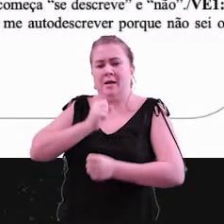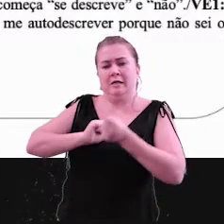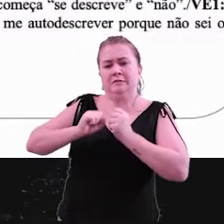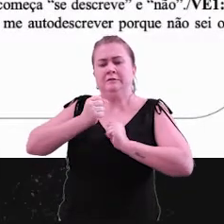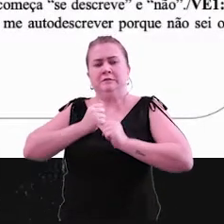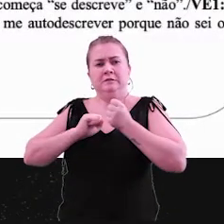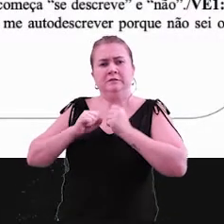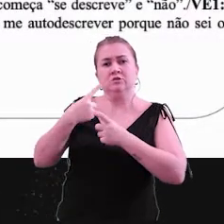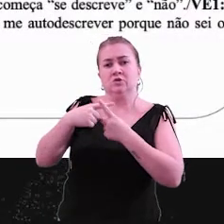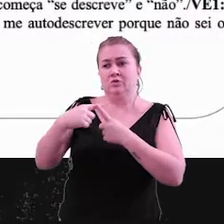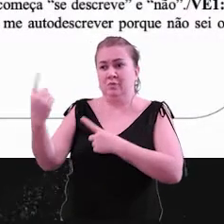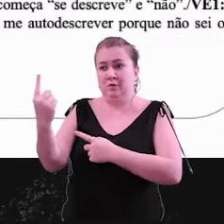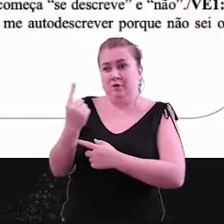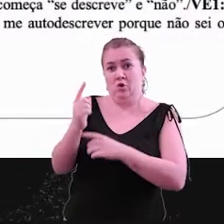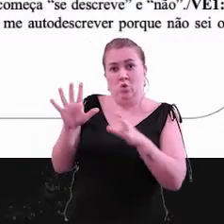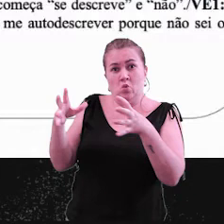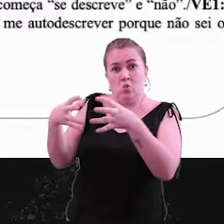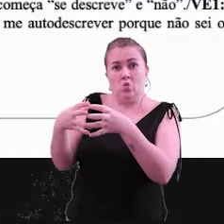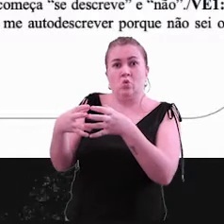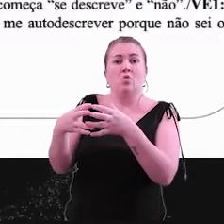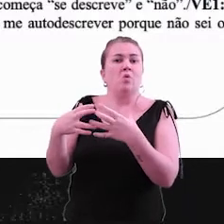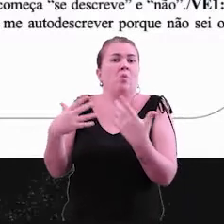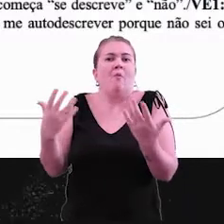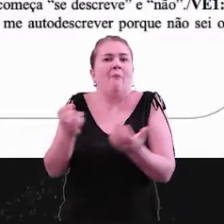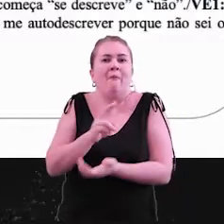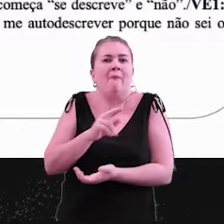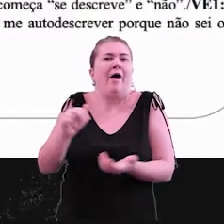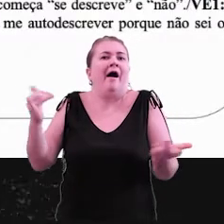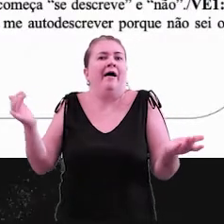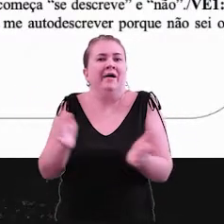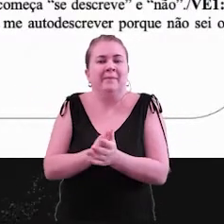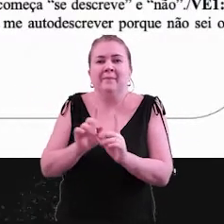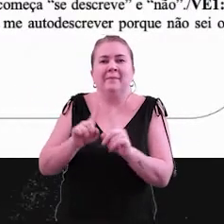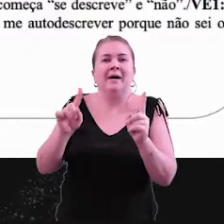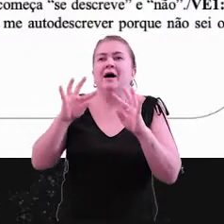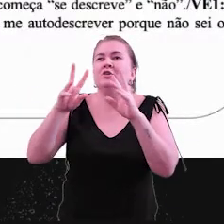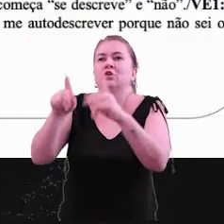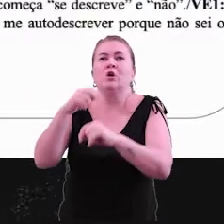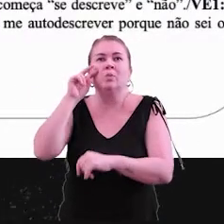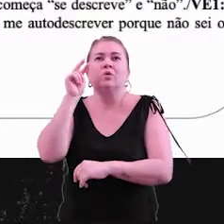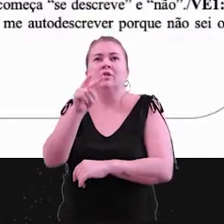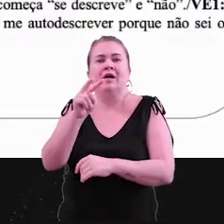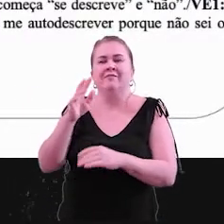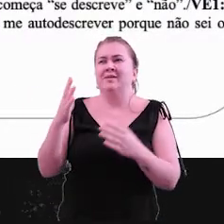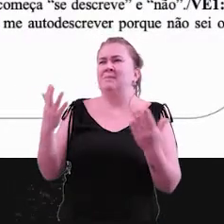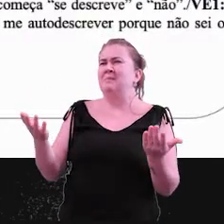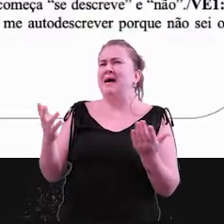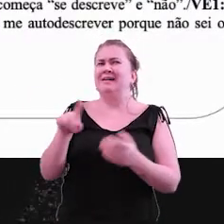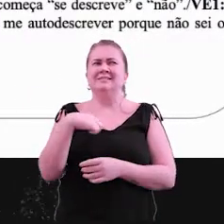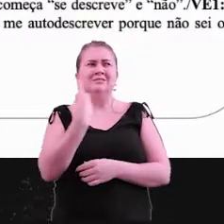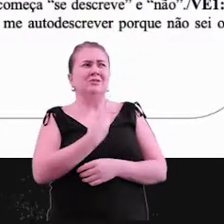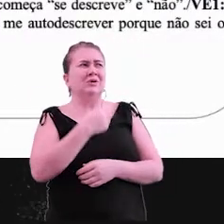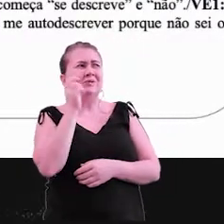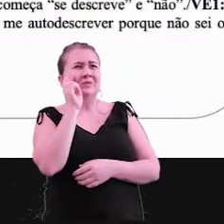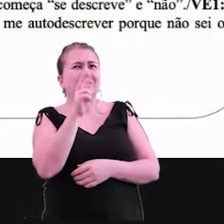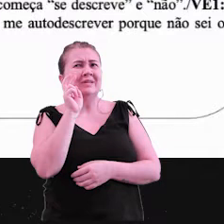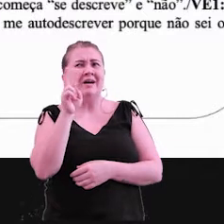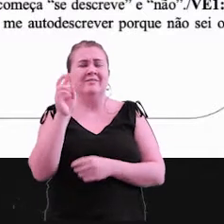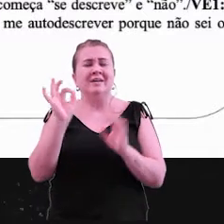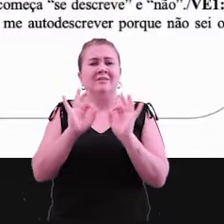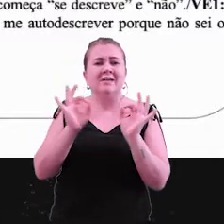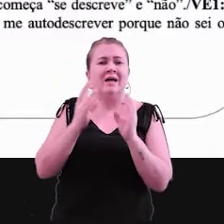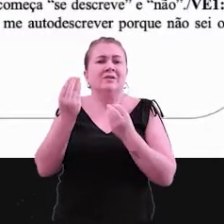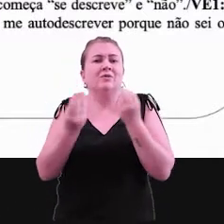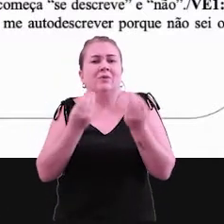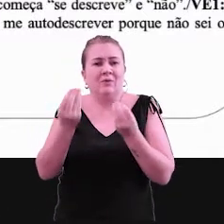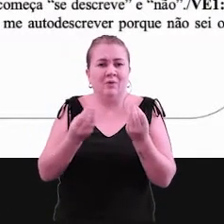vendo. E quem está vendo? Não tem como impedir o olhar. Então, nesse sentido, eles já se sentiram excluídos com relação a uma pessoa que